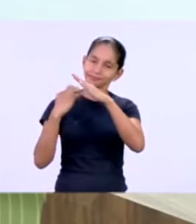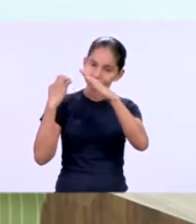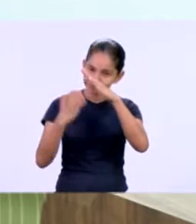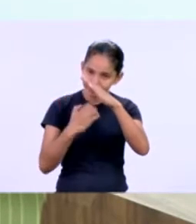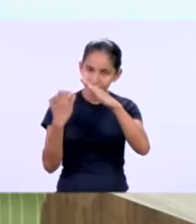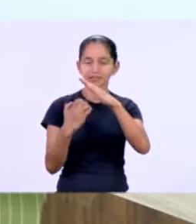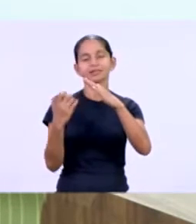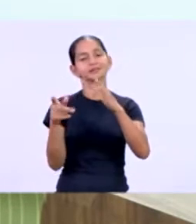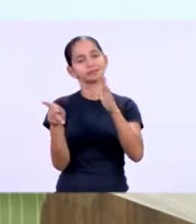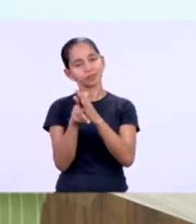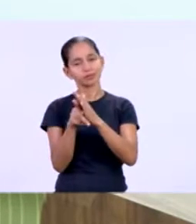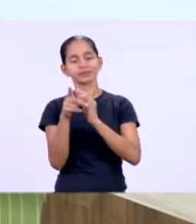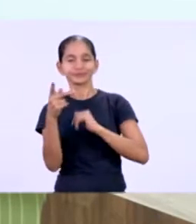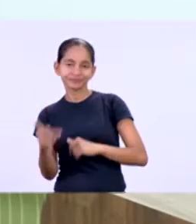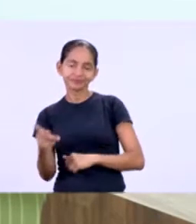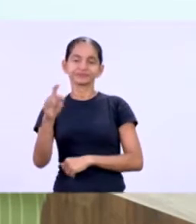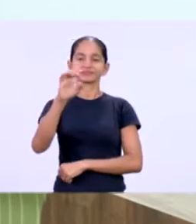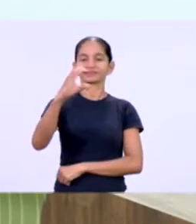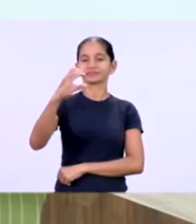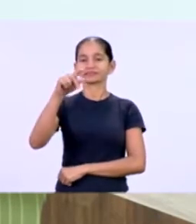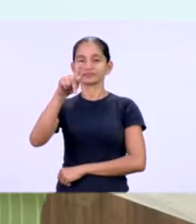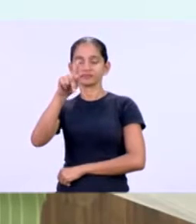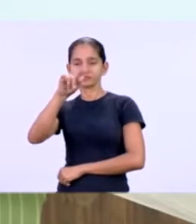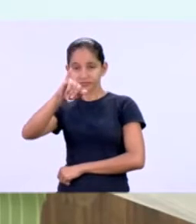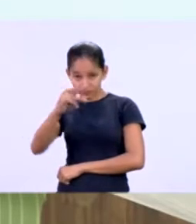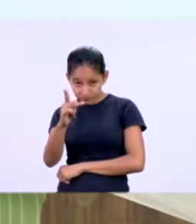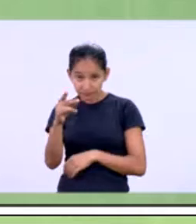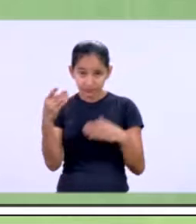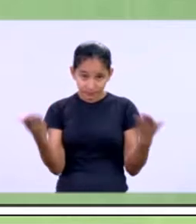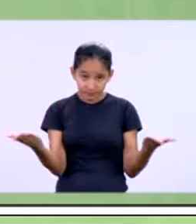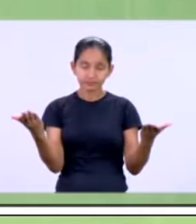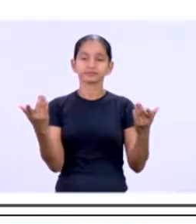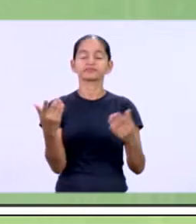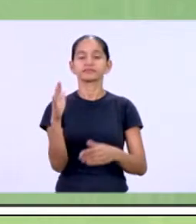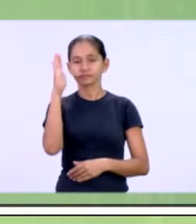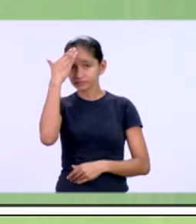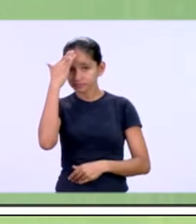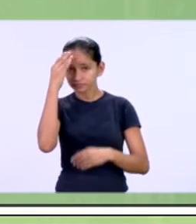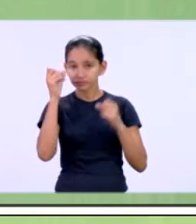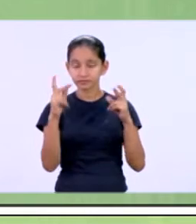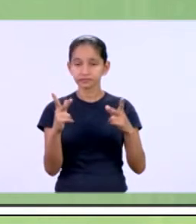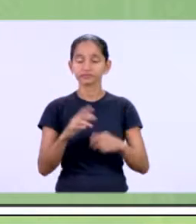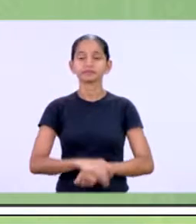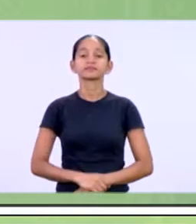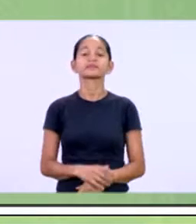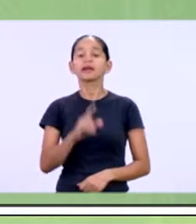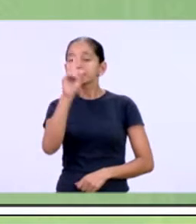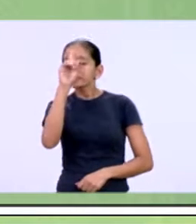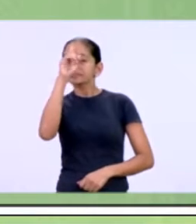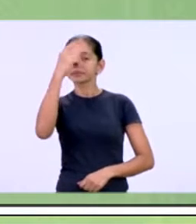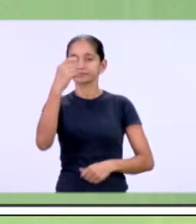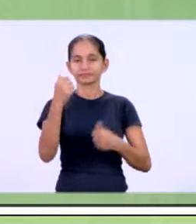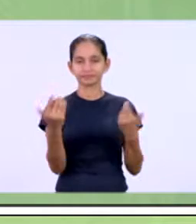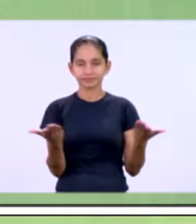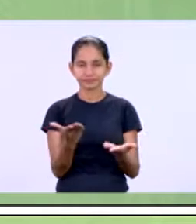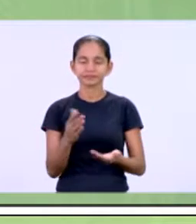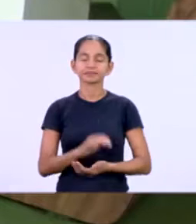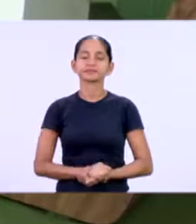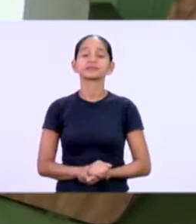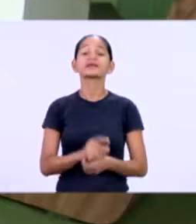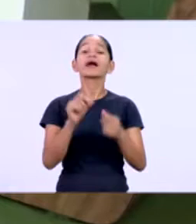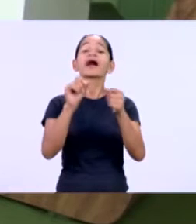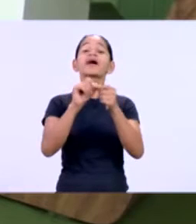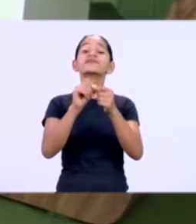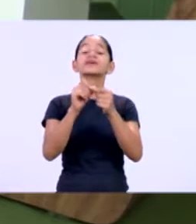isso oculta algumas coisas da tributação, ok? Vamos lá, continuar nossa ideia? E a gente fez